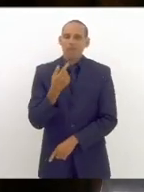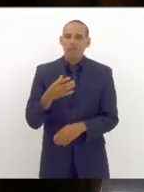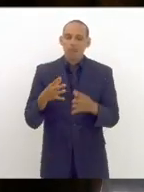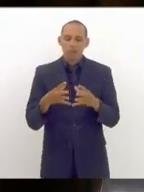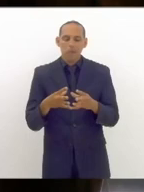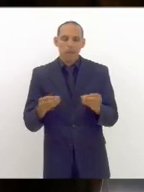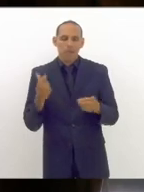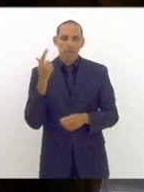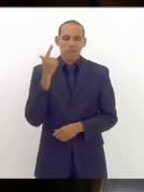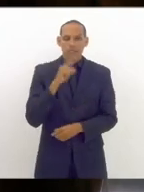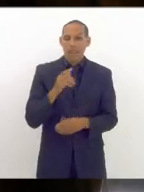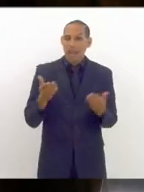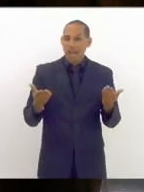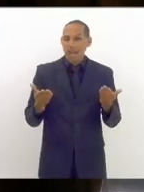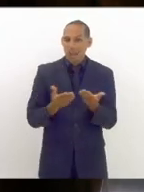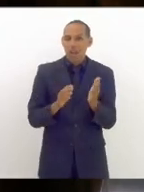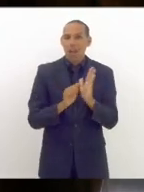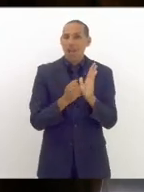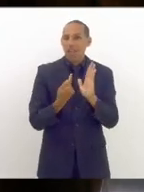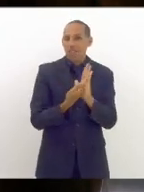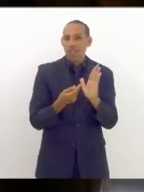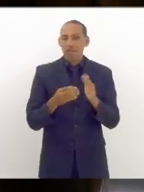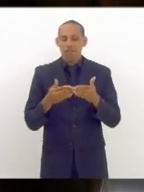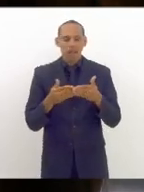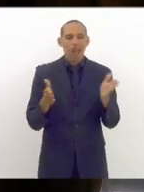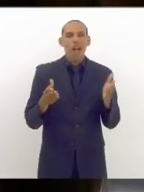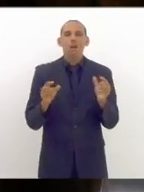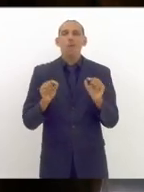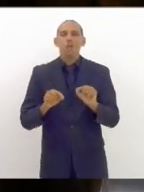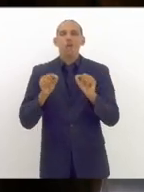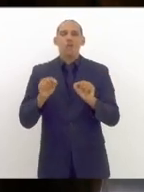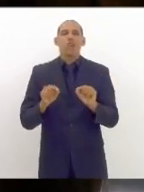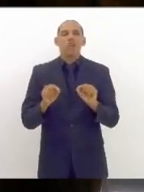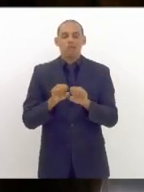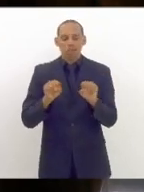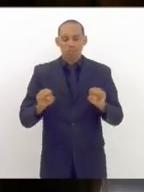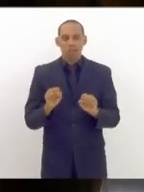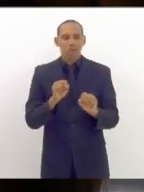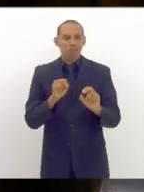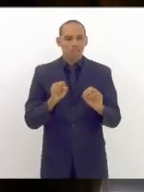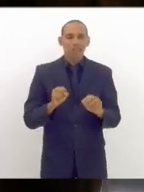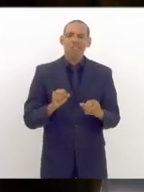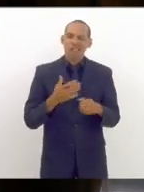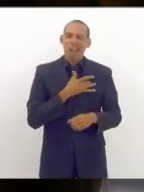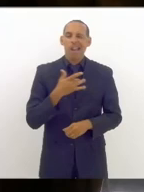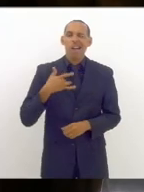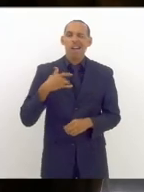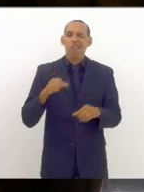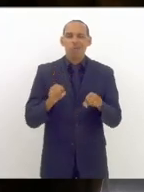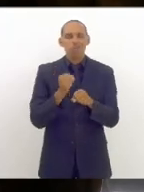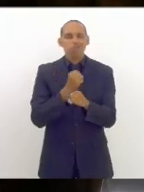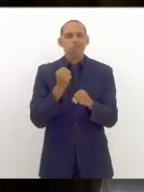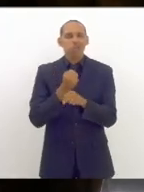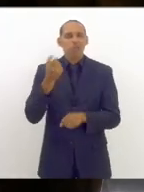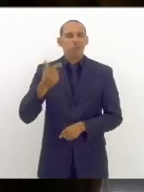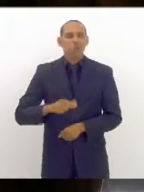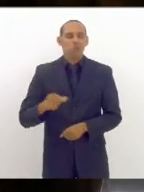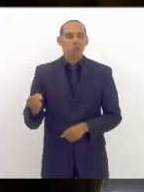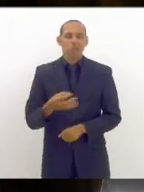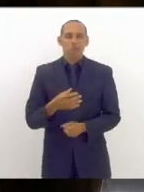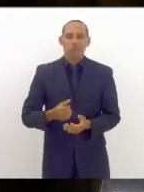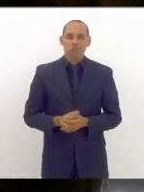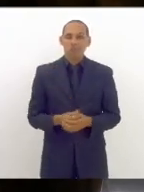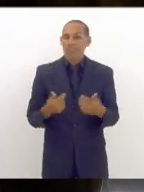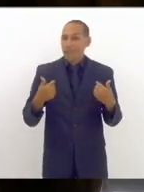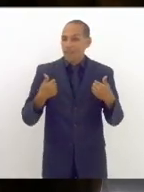uma agenda de reconstrução do nosso sistema de saúde. O meu testemunho que eu queria dar...